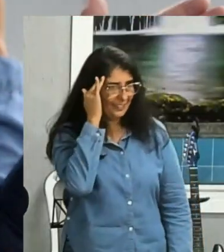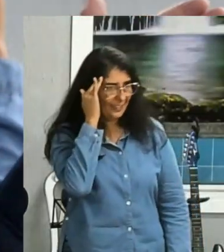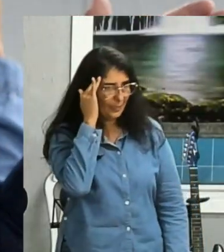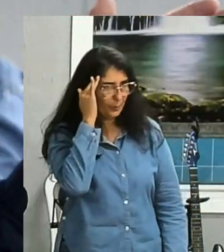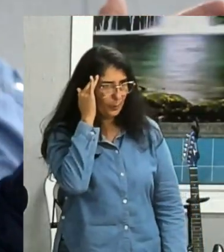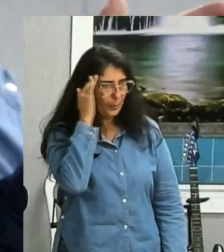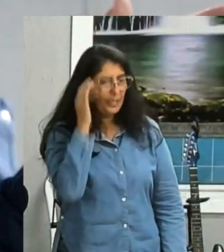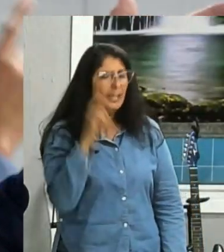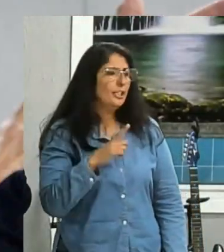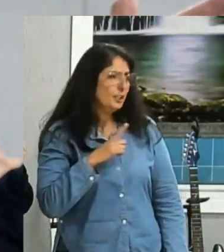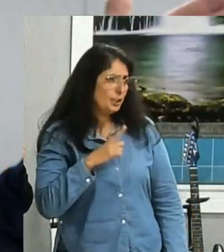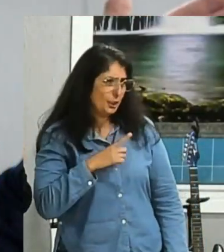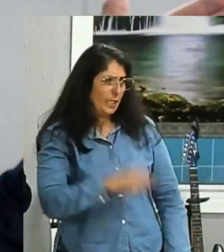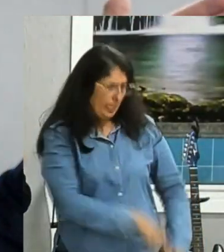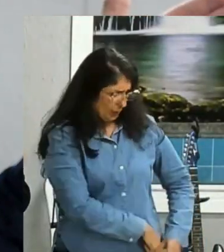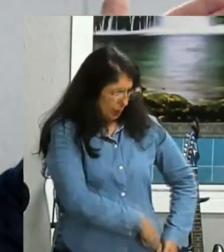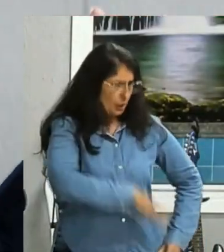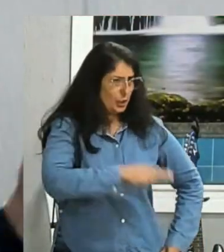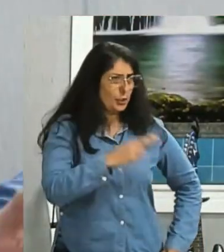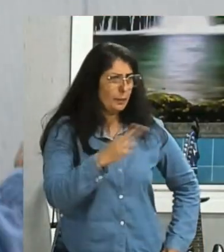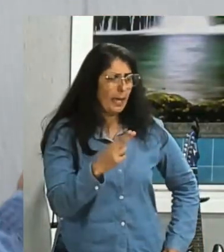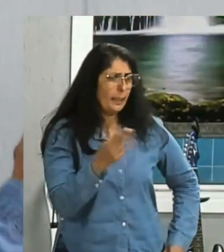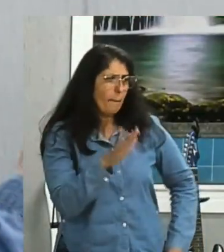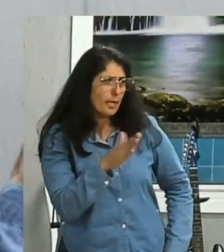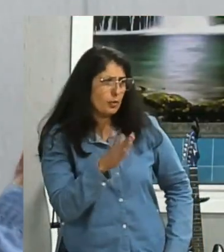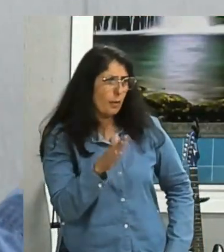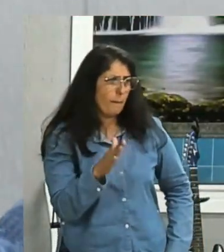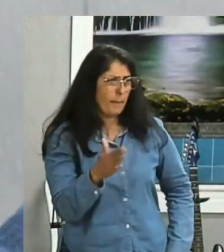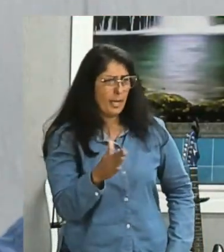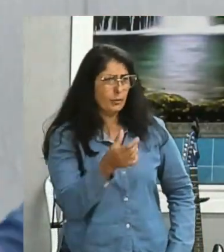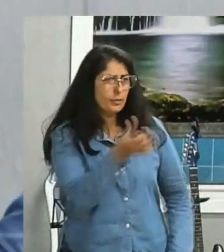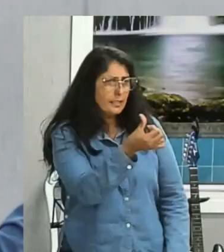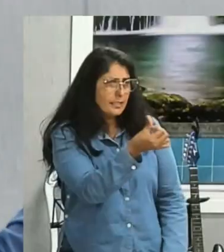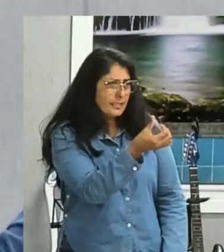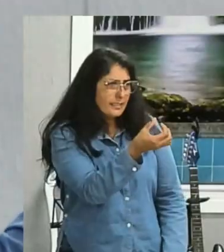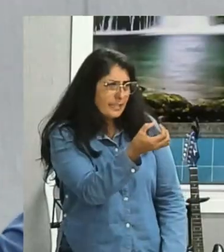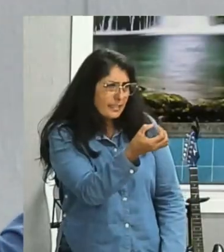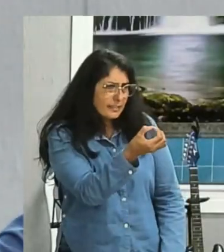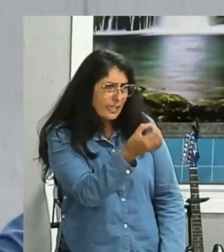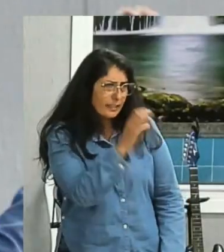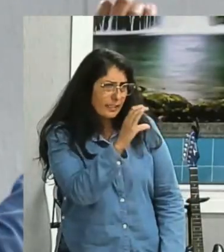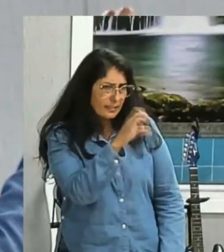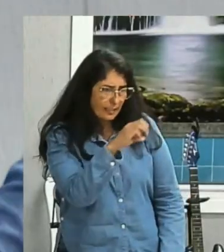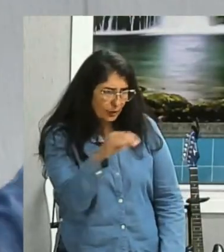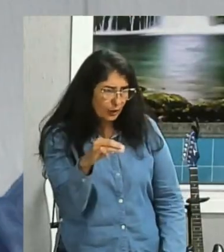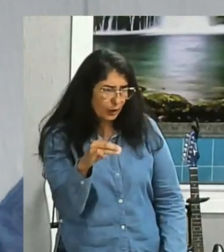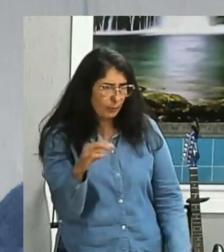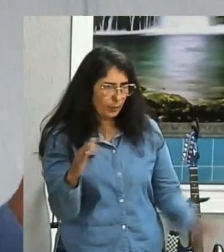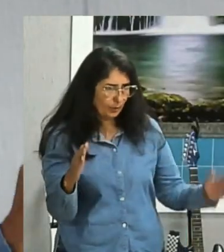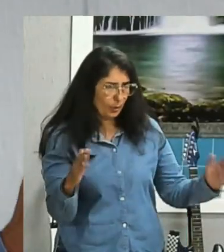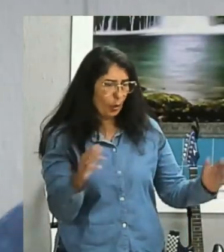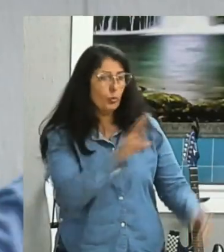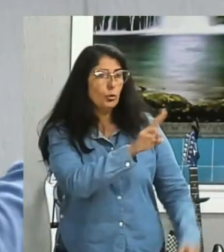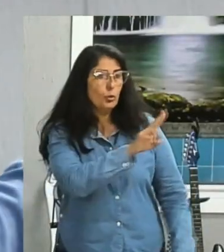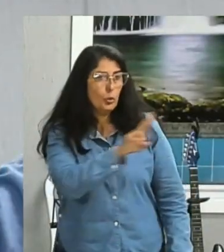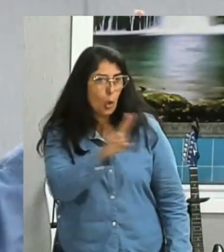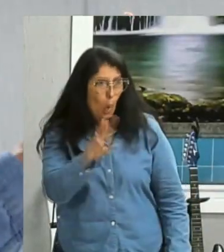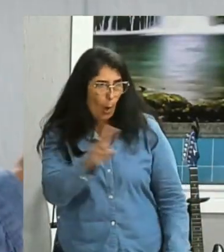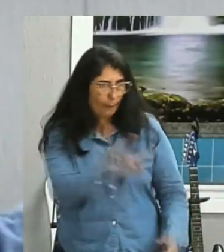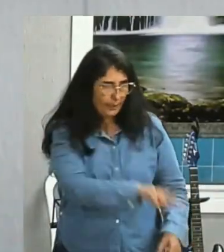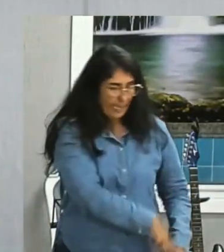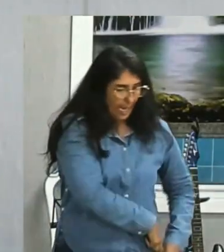60 centímetros, mais, né? Um pouquinho. Uma espada chamada Gláudio.